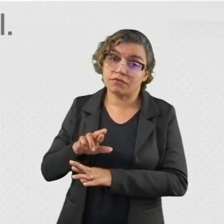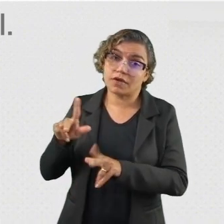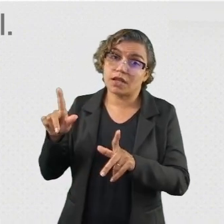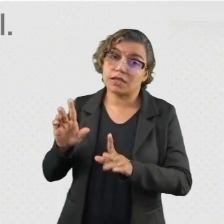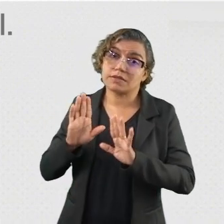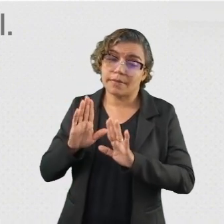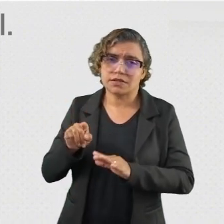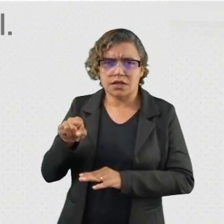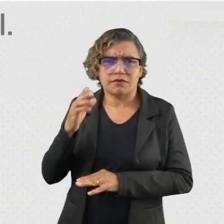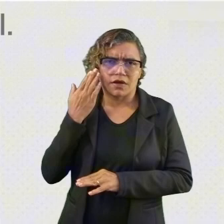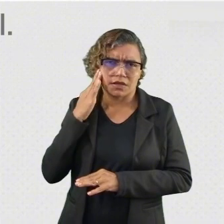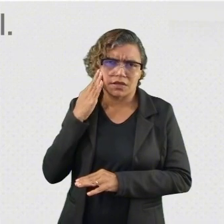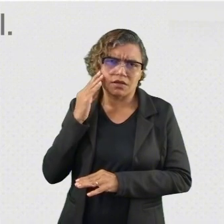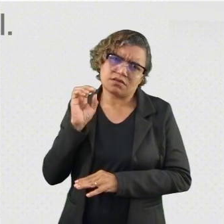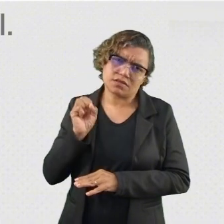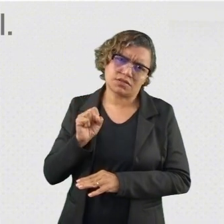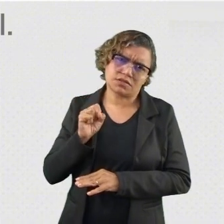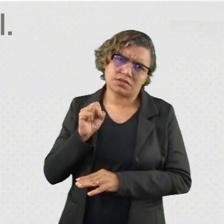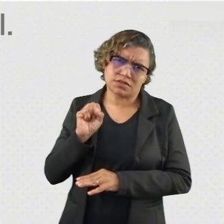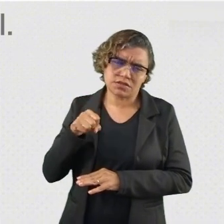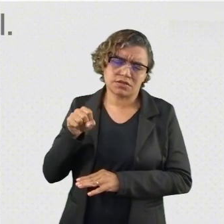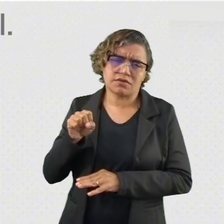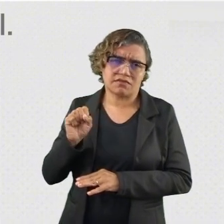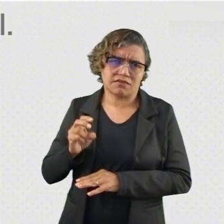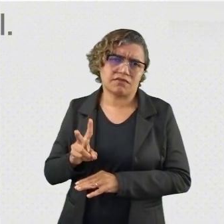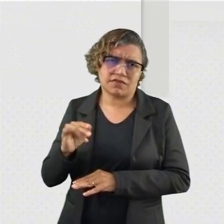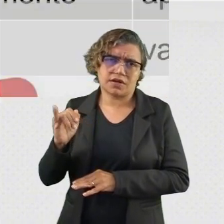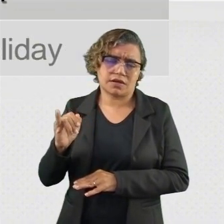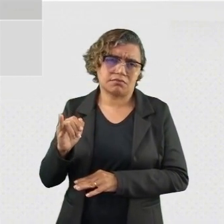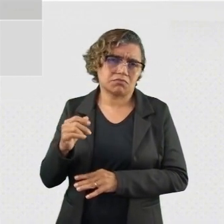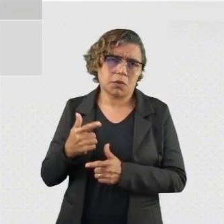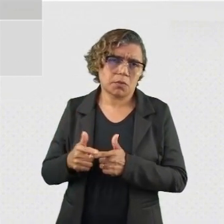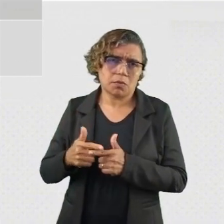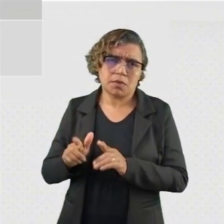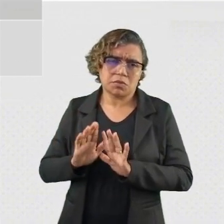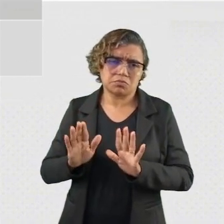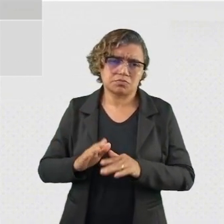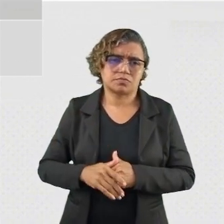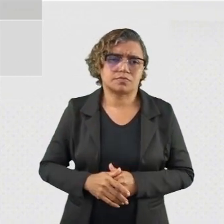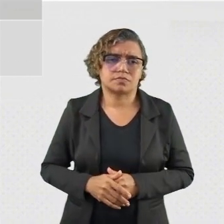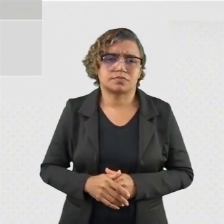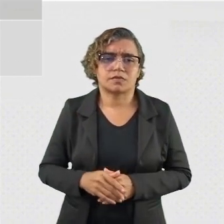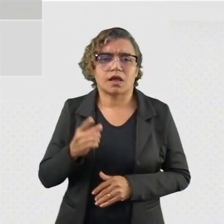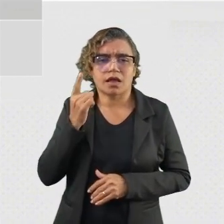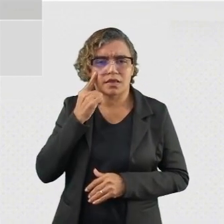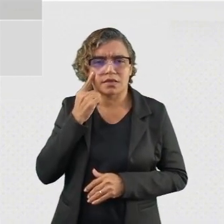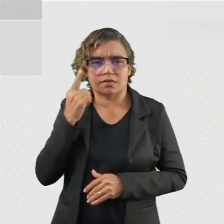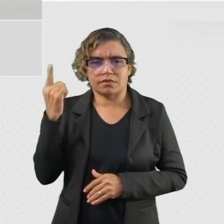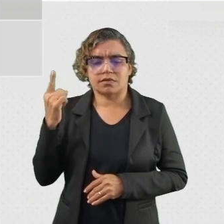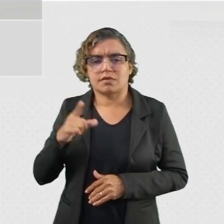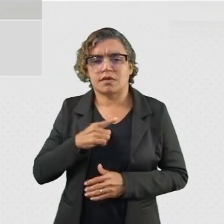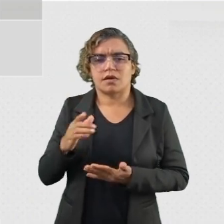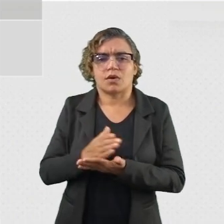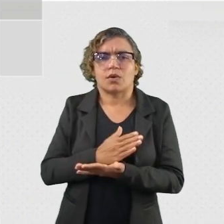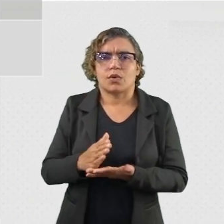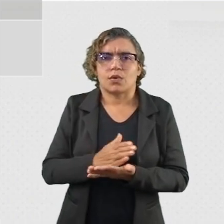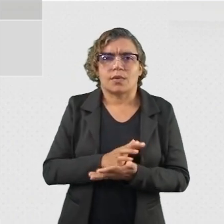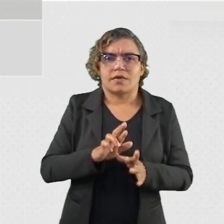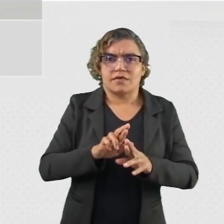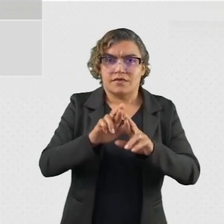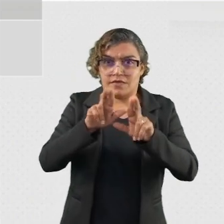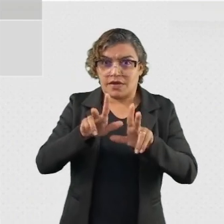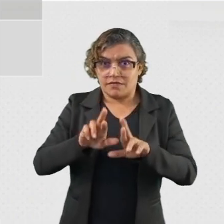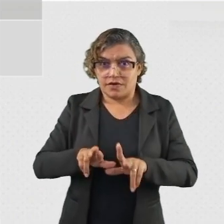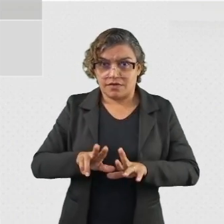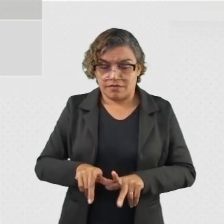ele vai entender? Vai, não vai ter problema em relação a isso. Aqui nós temos algumas diferenças que é o que